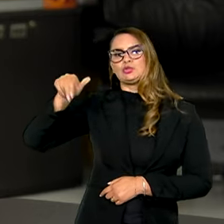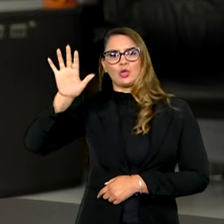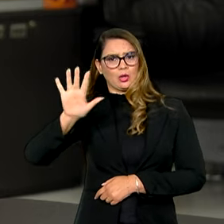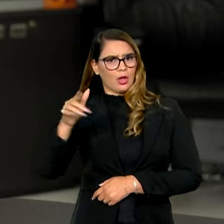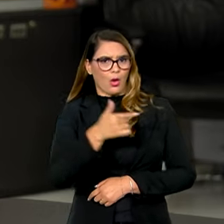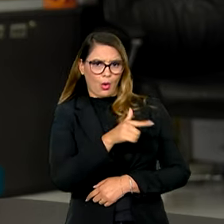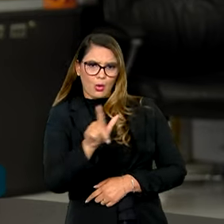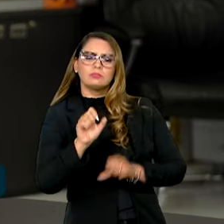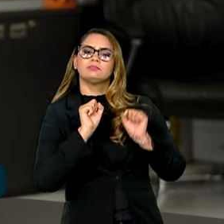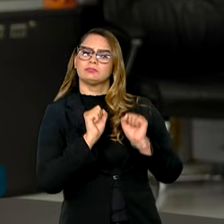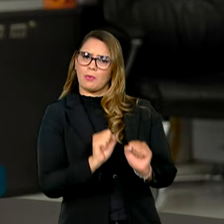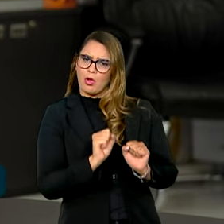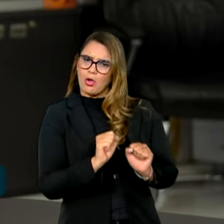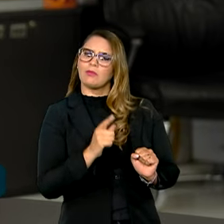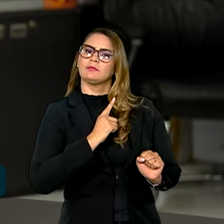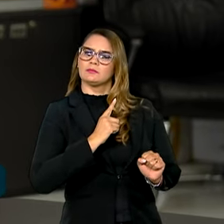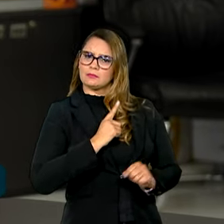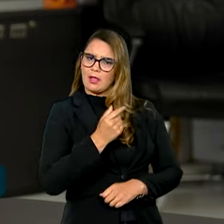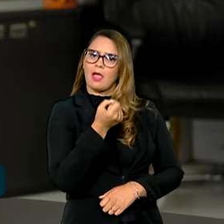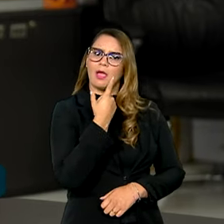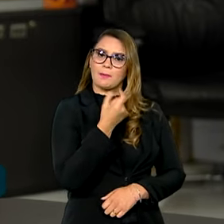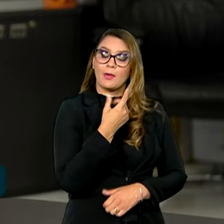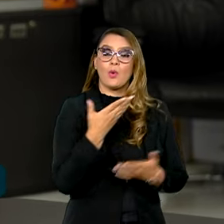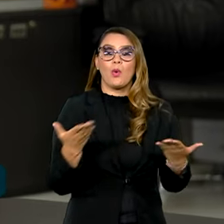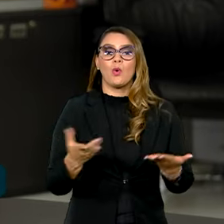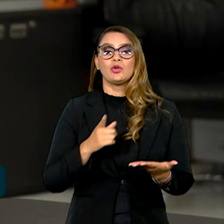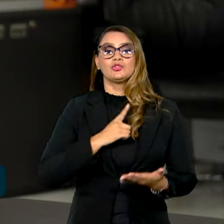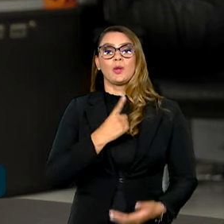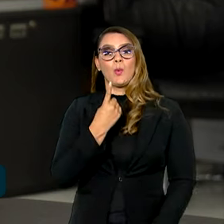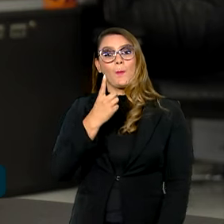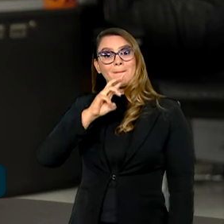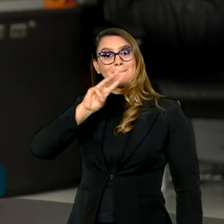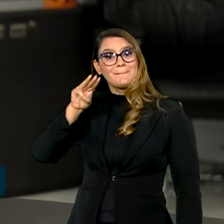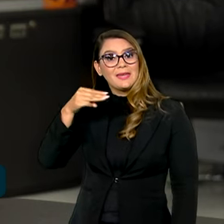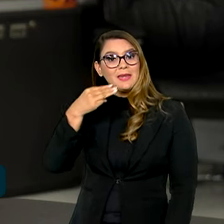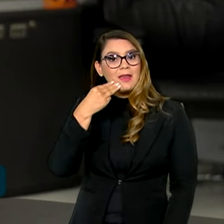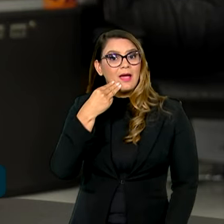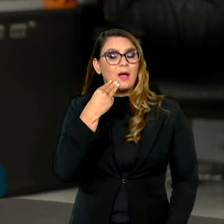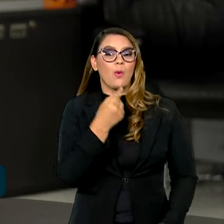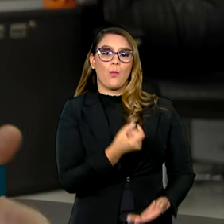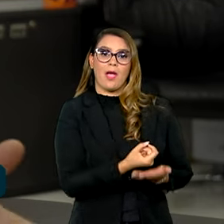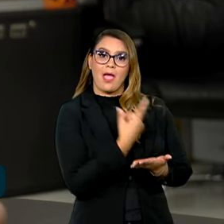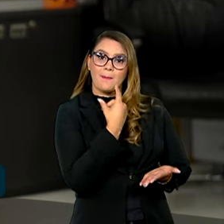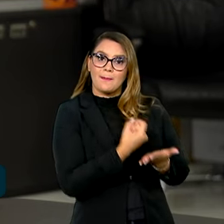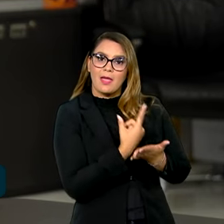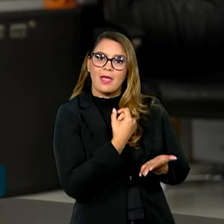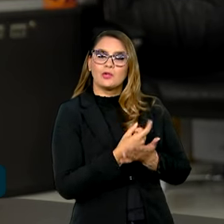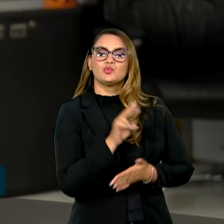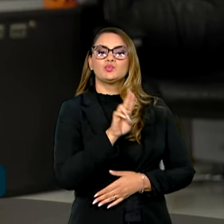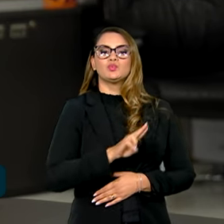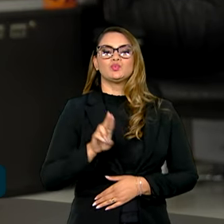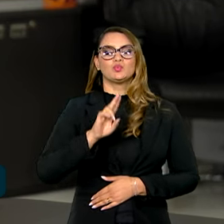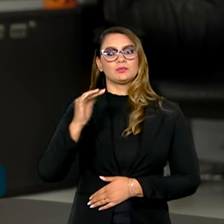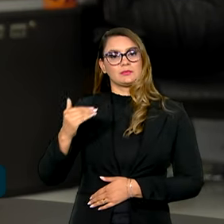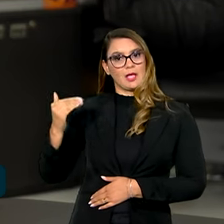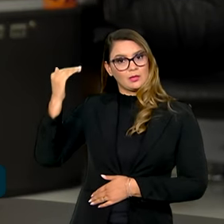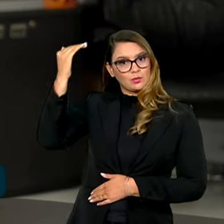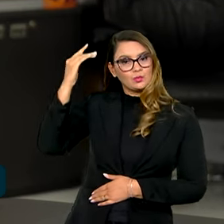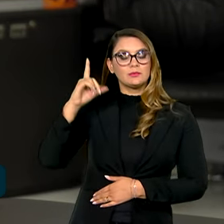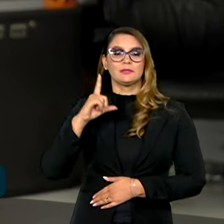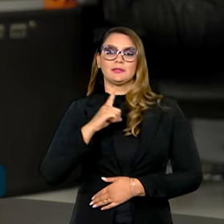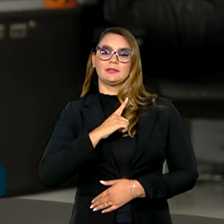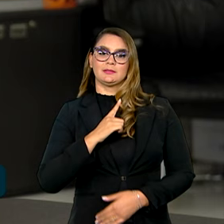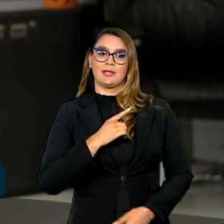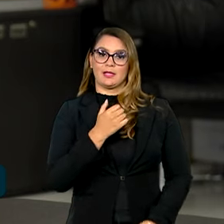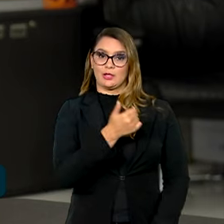assim, o medicamento está disponível, né? Nós temos hoje 1 milhão de comprimidos, né, para uso em adultos e temos